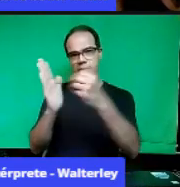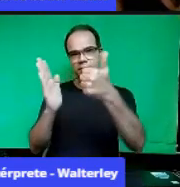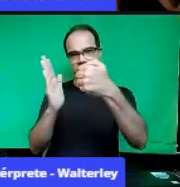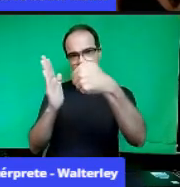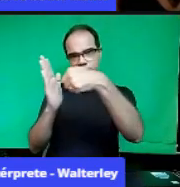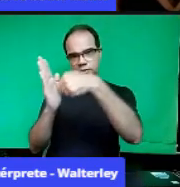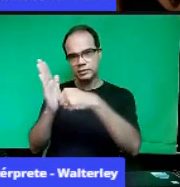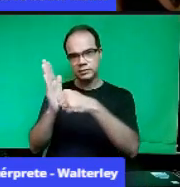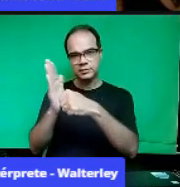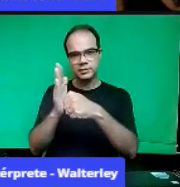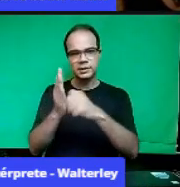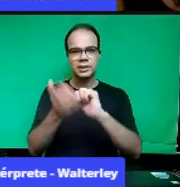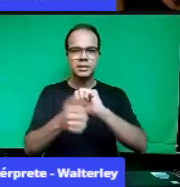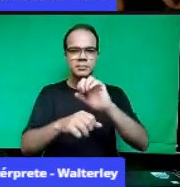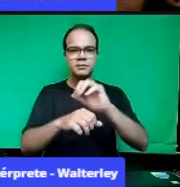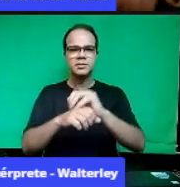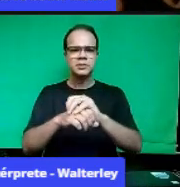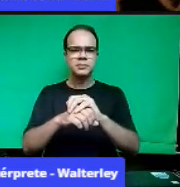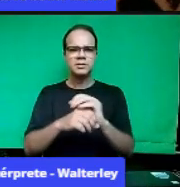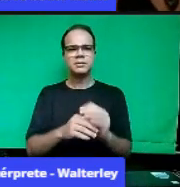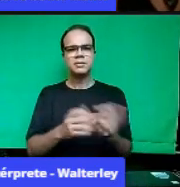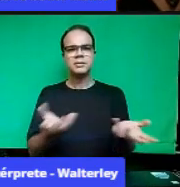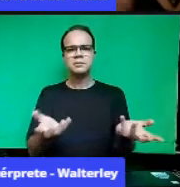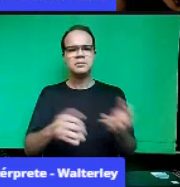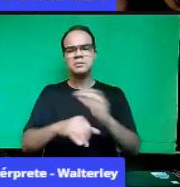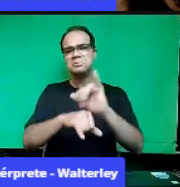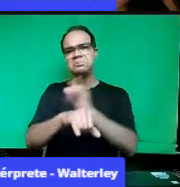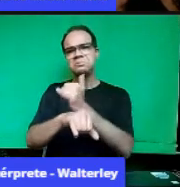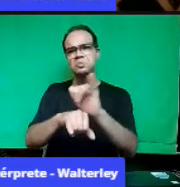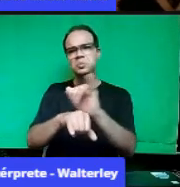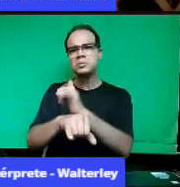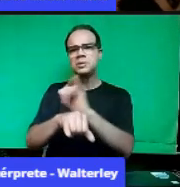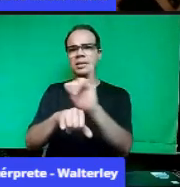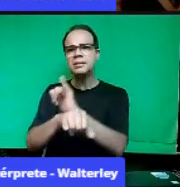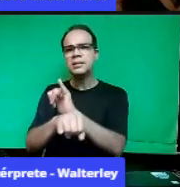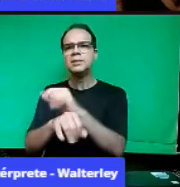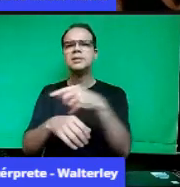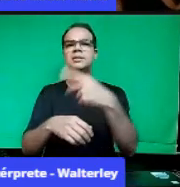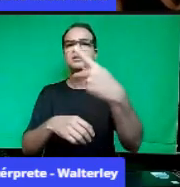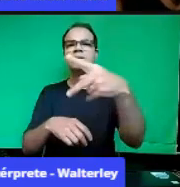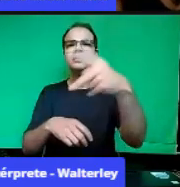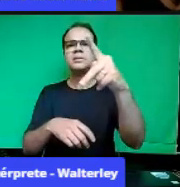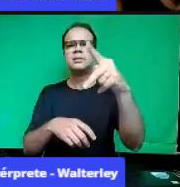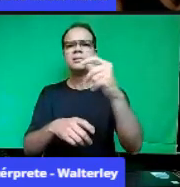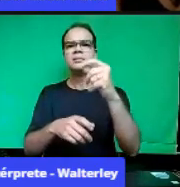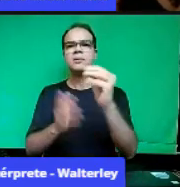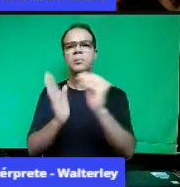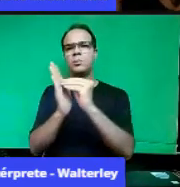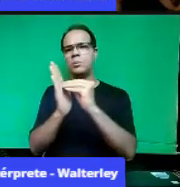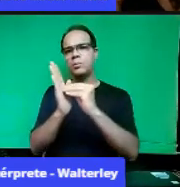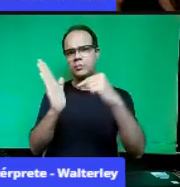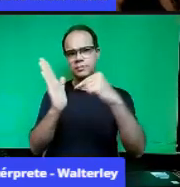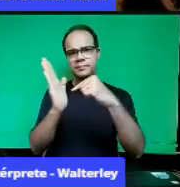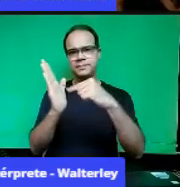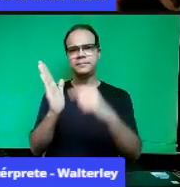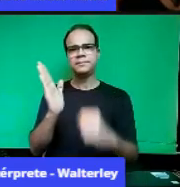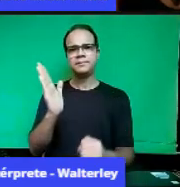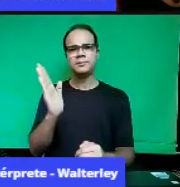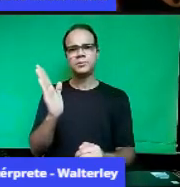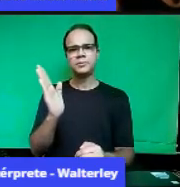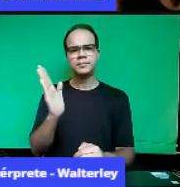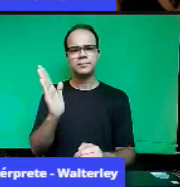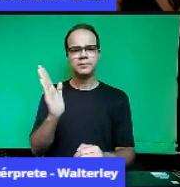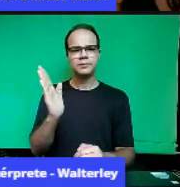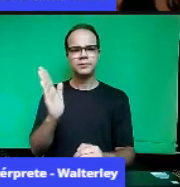de ensino. Esse relatório, ele vem finalizando o trabalho e ele tem que